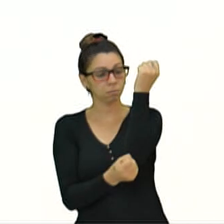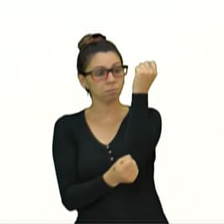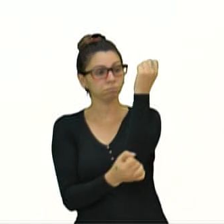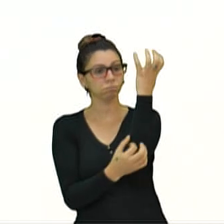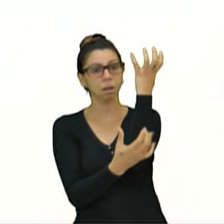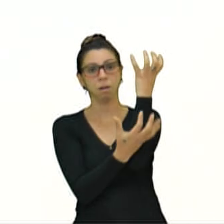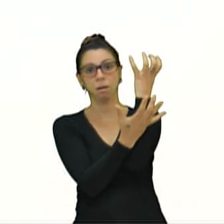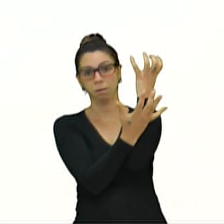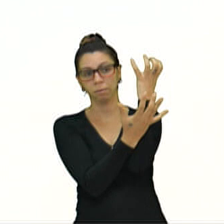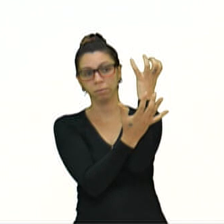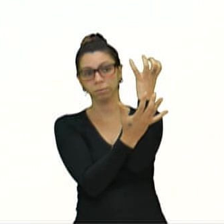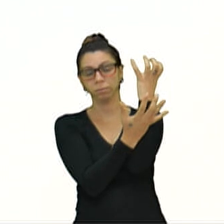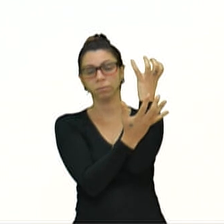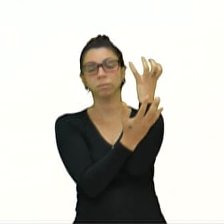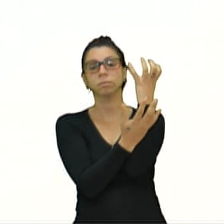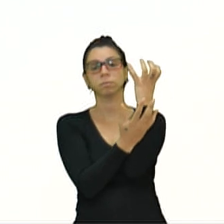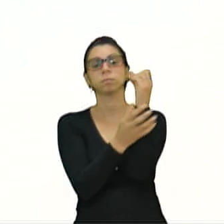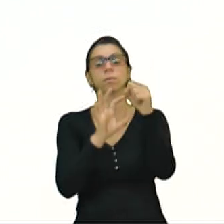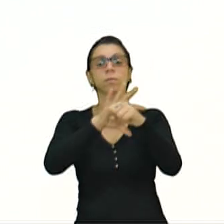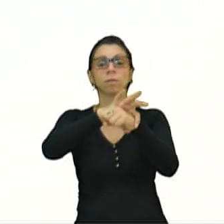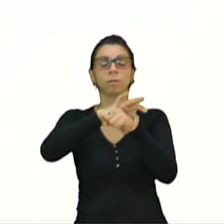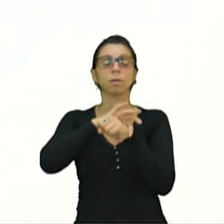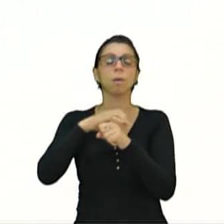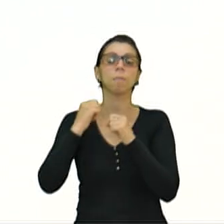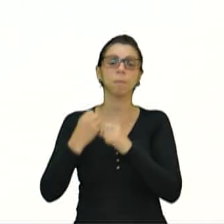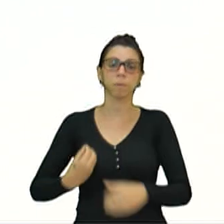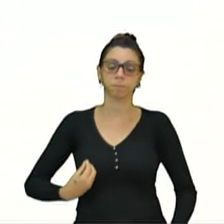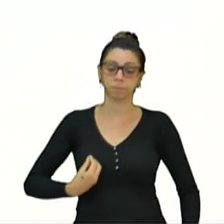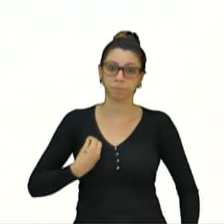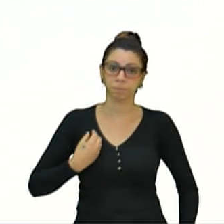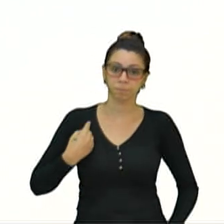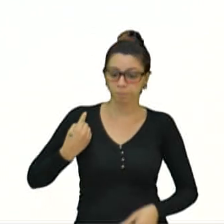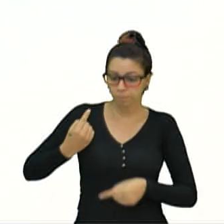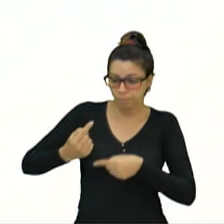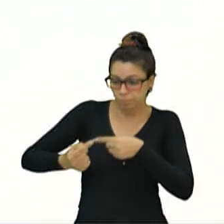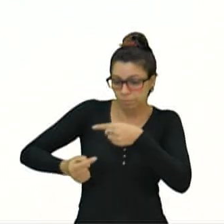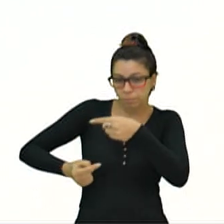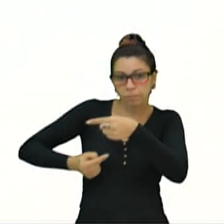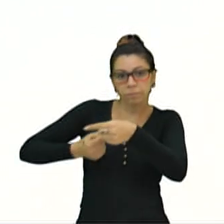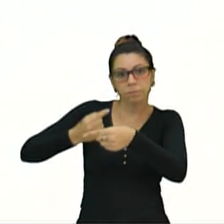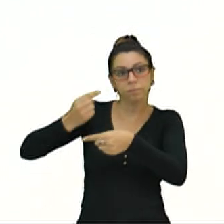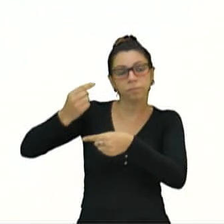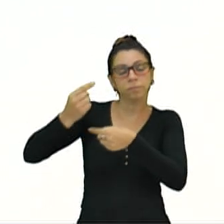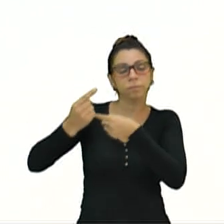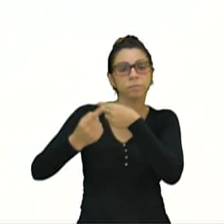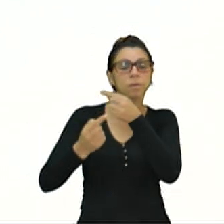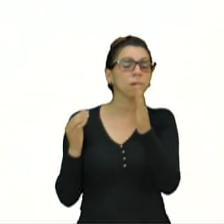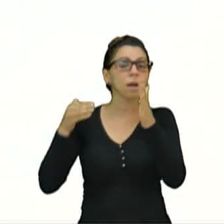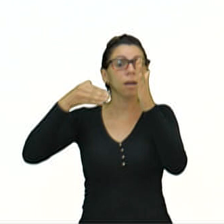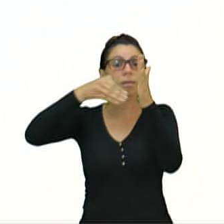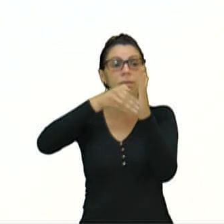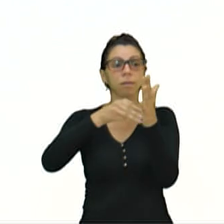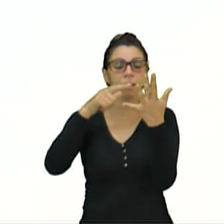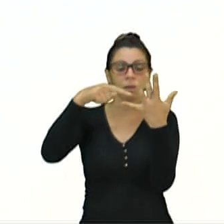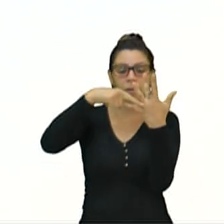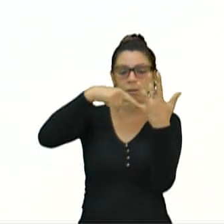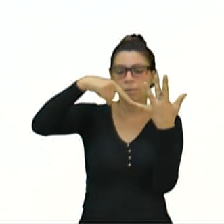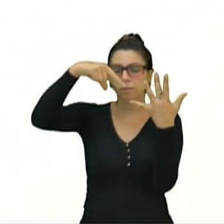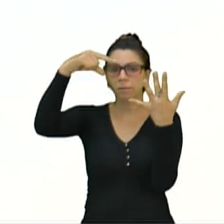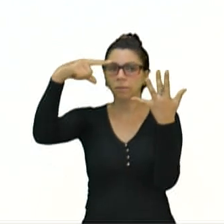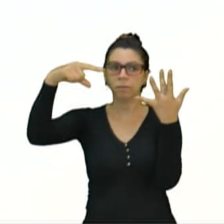planta, garantindo assim que ela possa se desenvolver até que apareçam as primeiras folhas. Então aqui, ó, nesse vasinho,